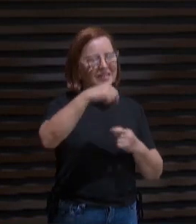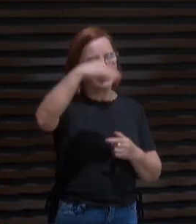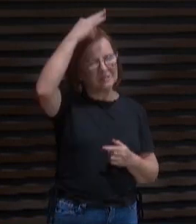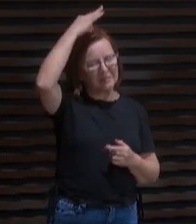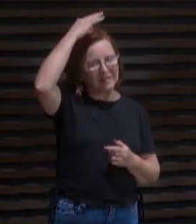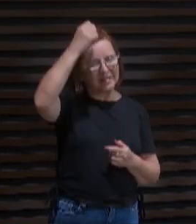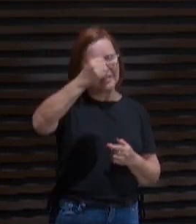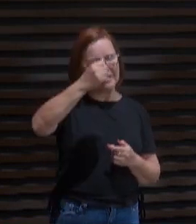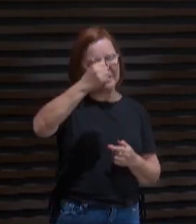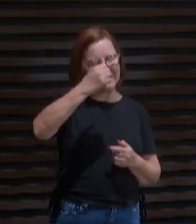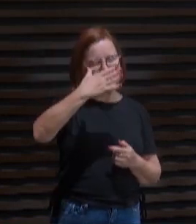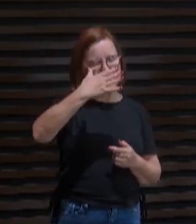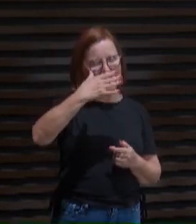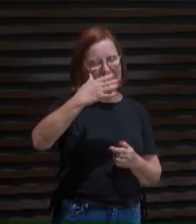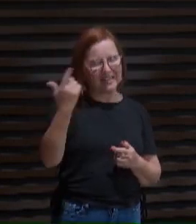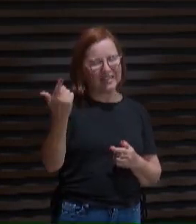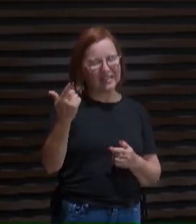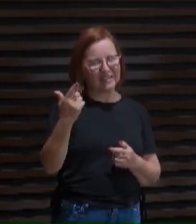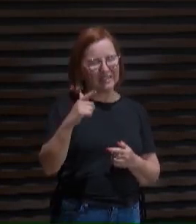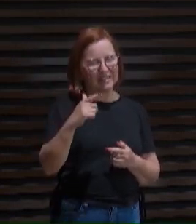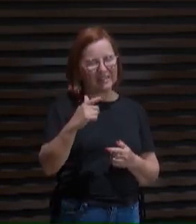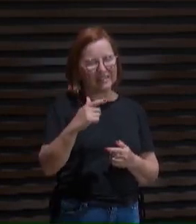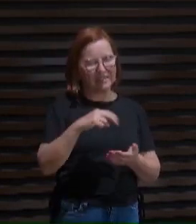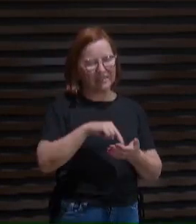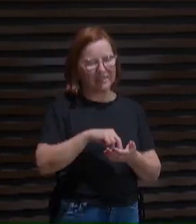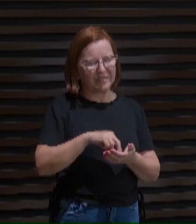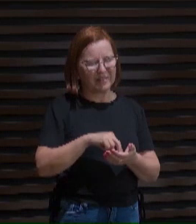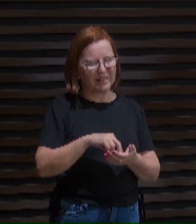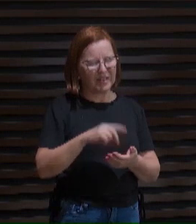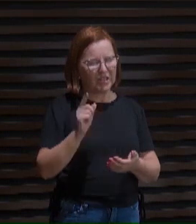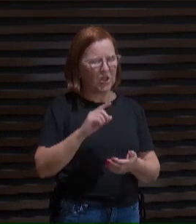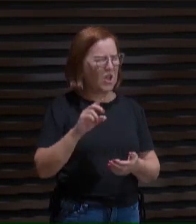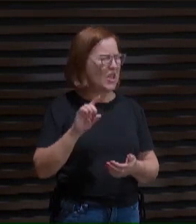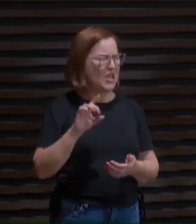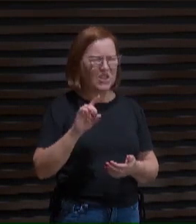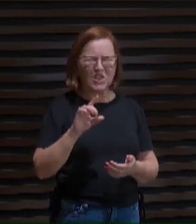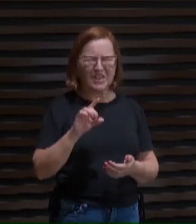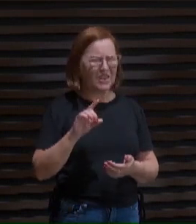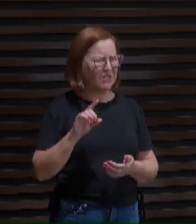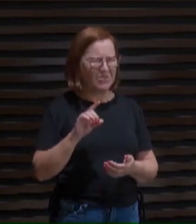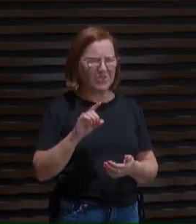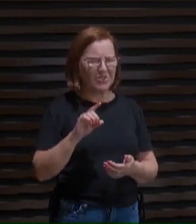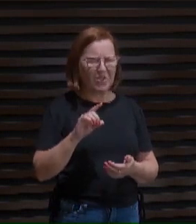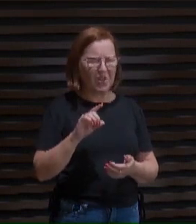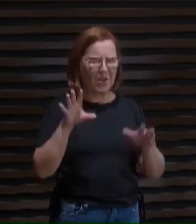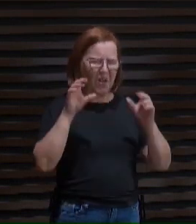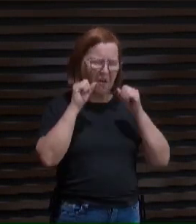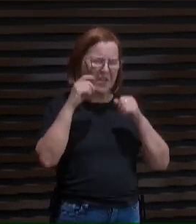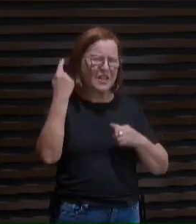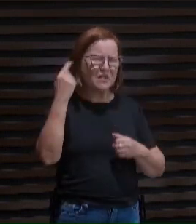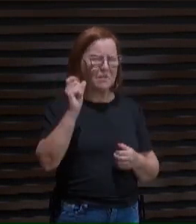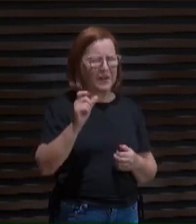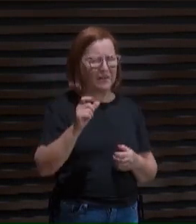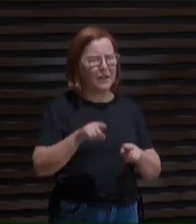revelação, venha trazer o rema. Pai, que nós não sejamos somente ouvintes da tua palavra, mas praticantes. E